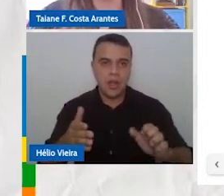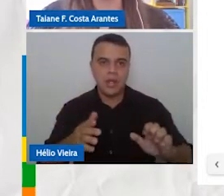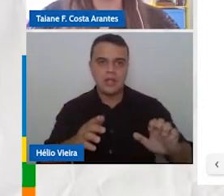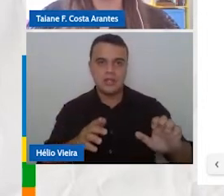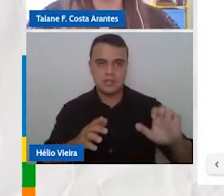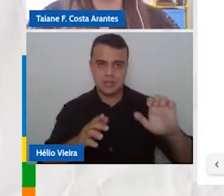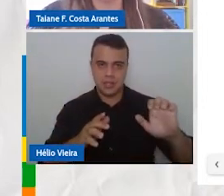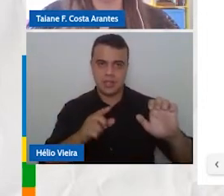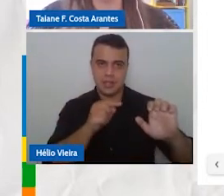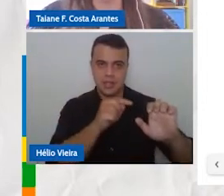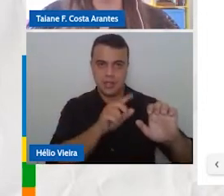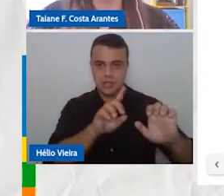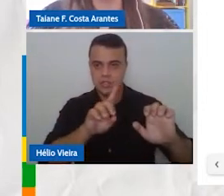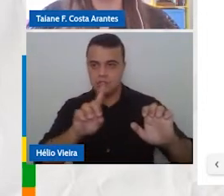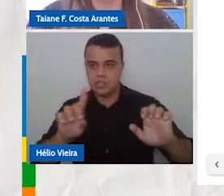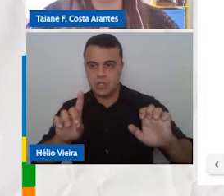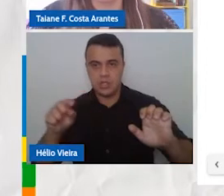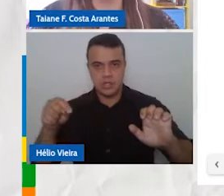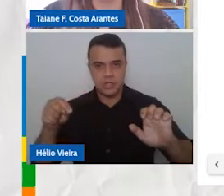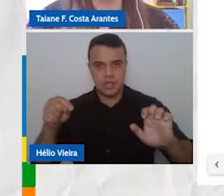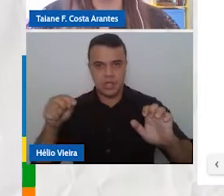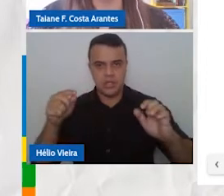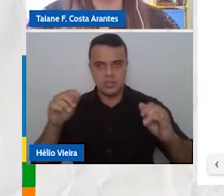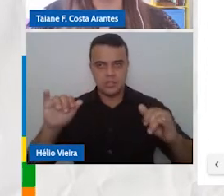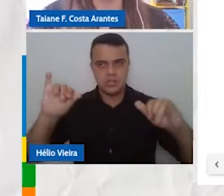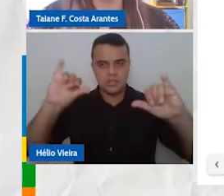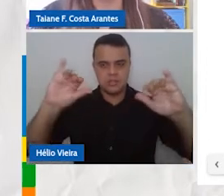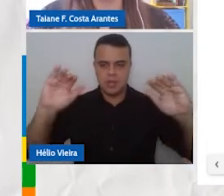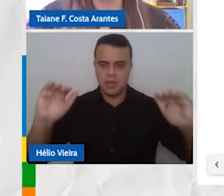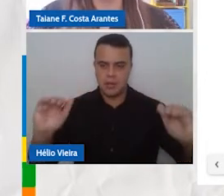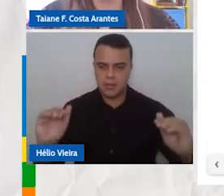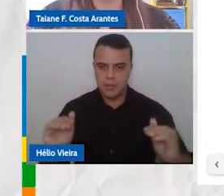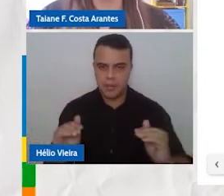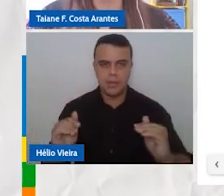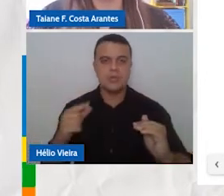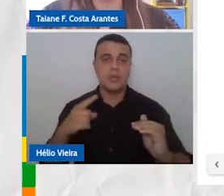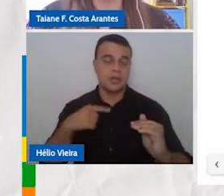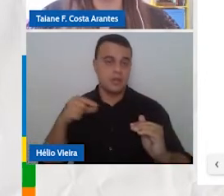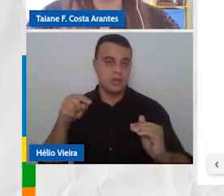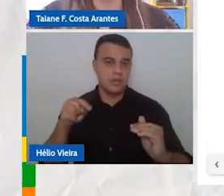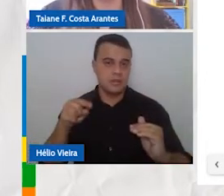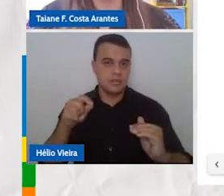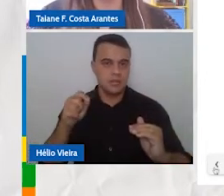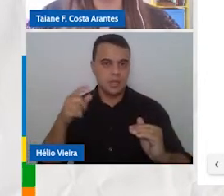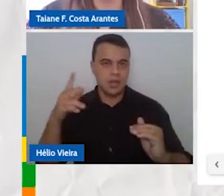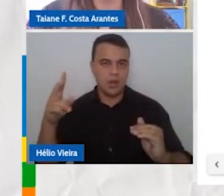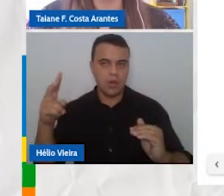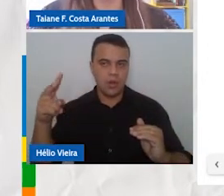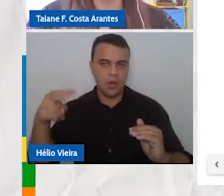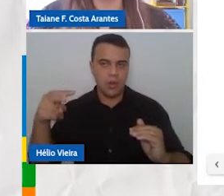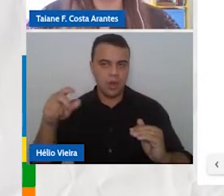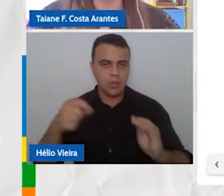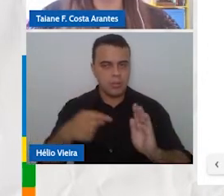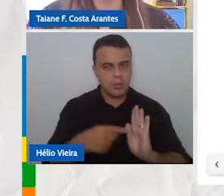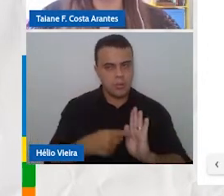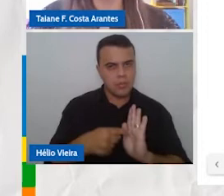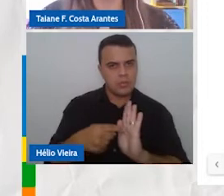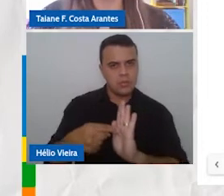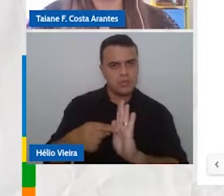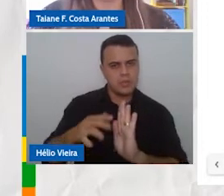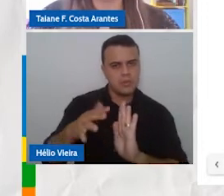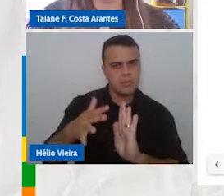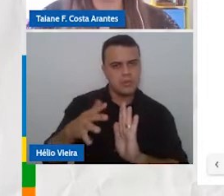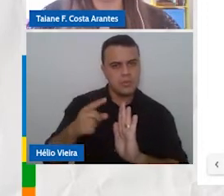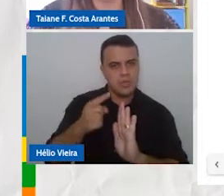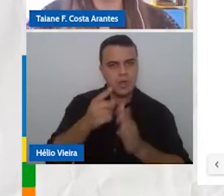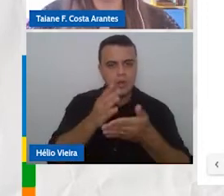Da esquerda para a direita, de cima para baixo, temos uma paisagem que ocupa cerca de um quarto